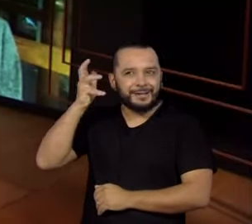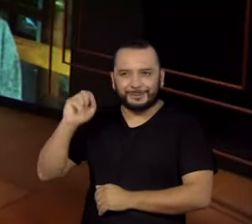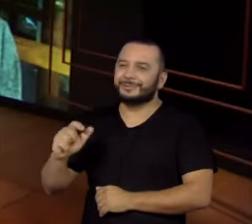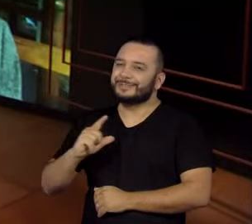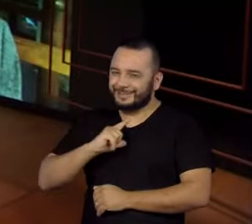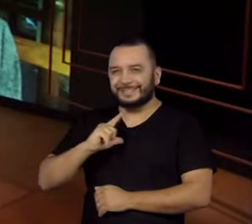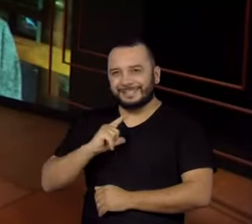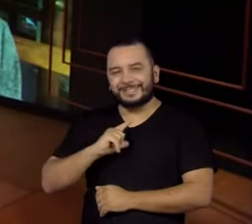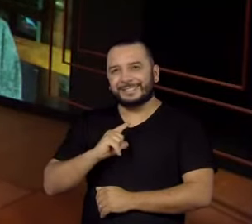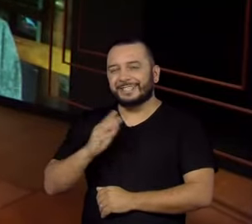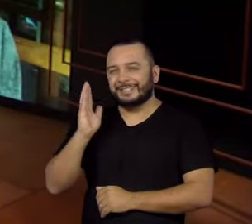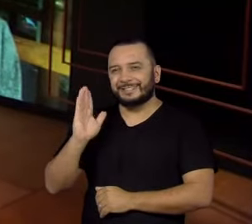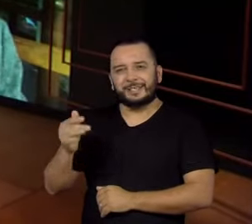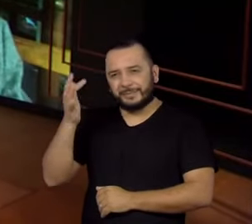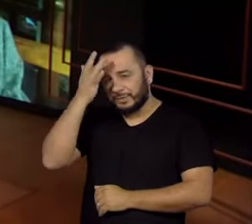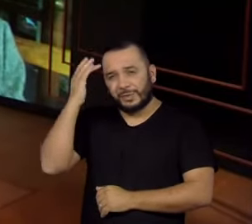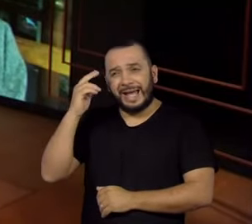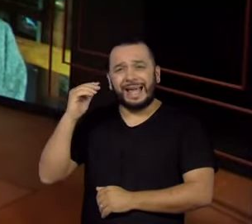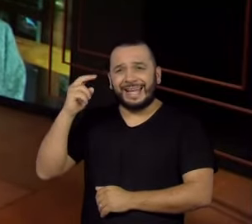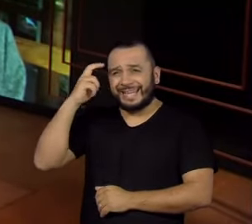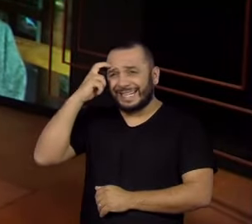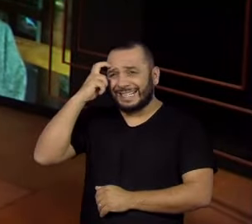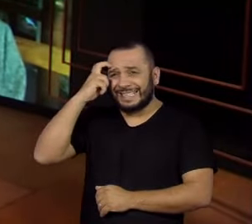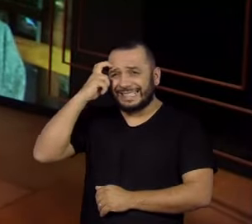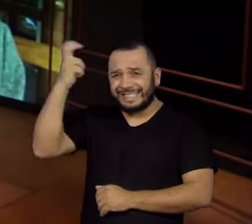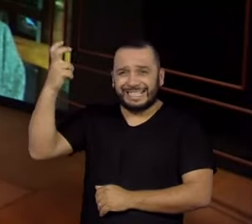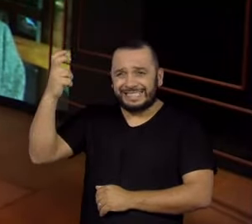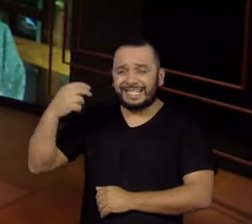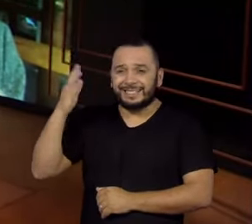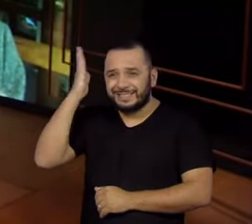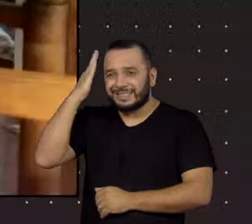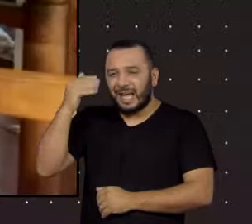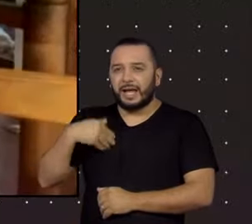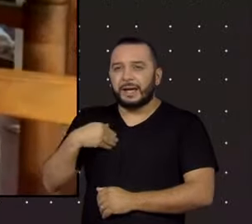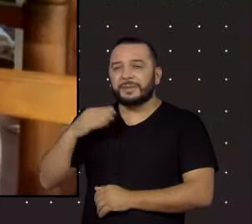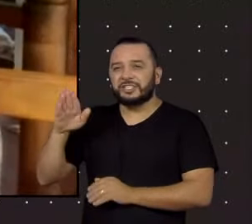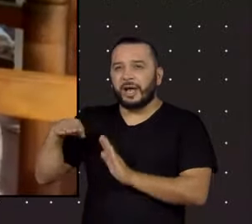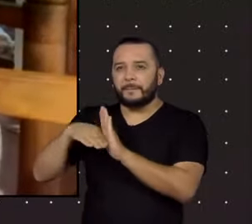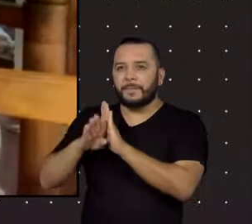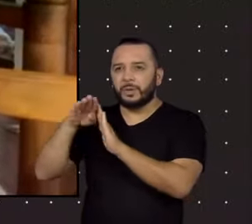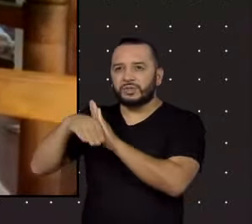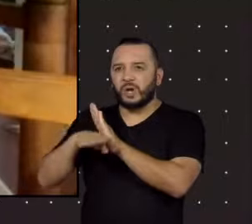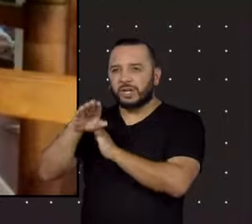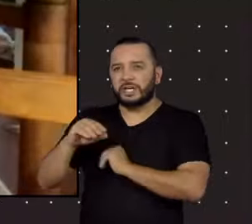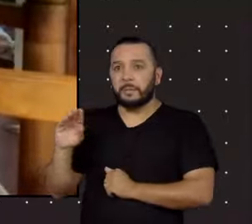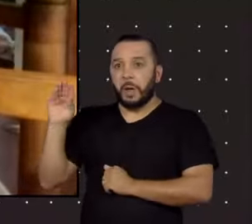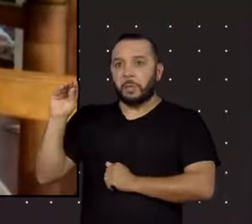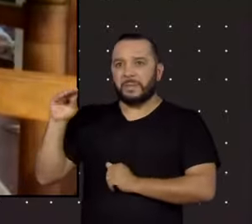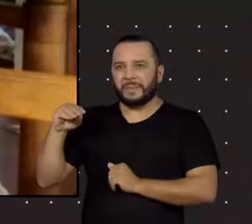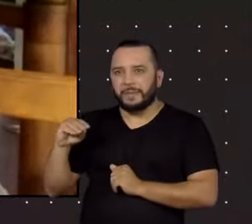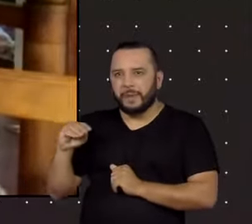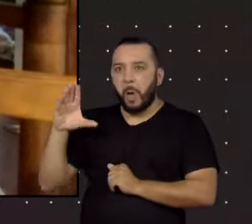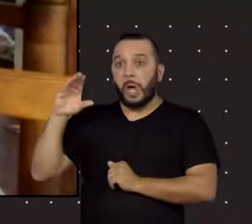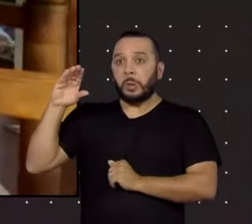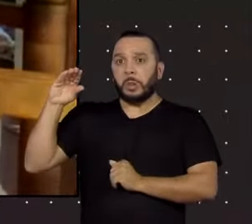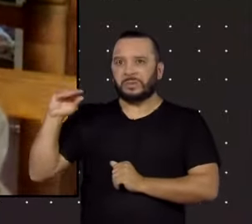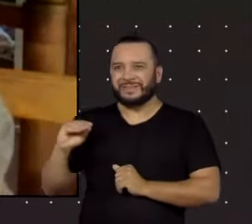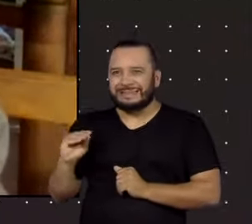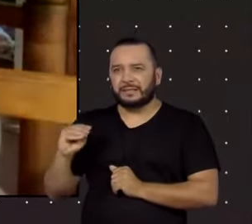da radiofonia antiga que sabiam usar o som como um elemento feiticeiro. Eles inclusive impostavam a voz